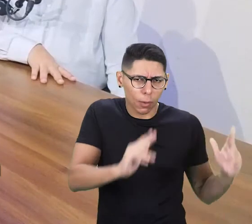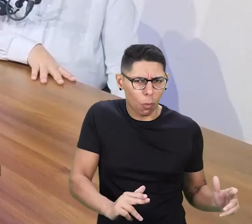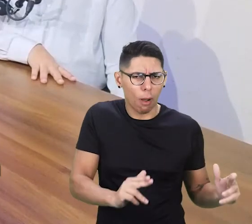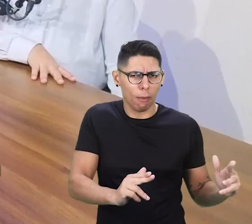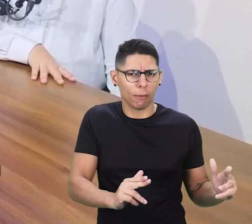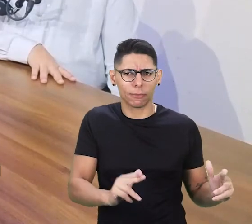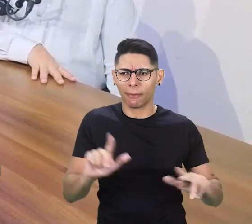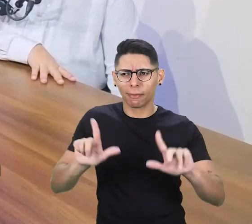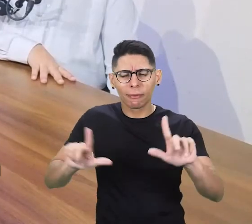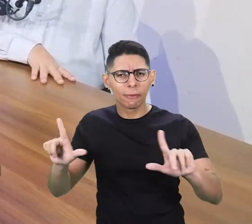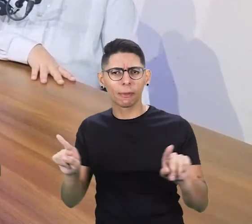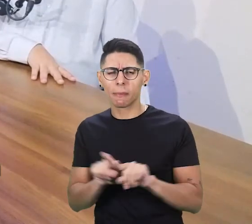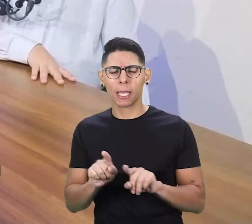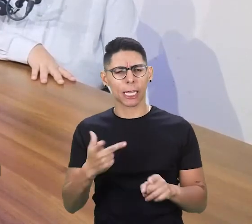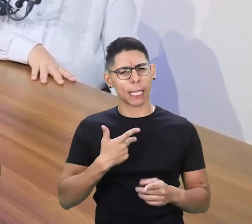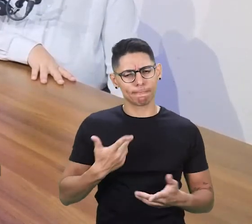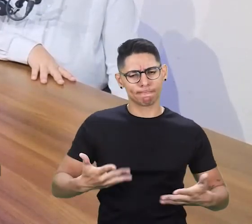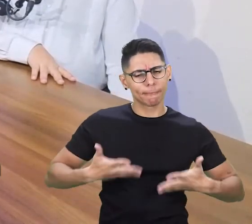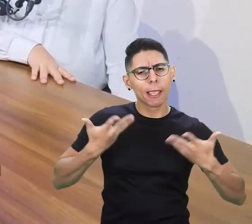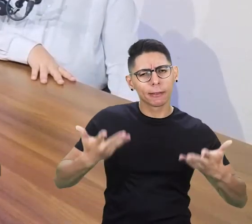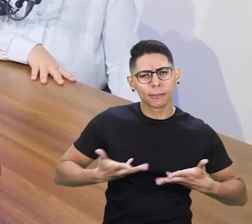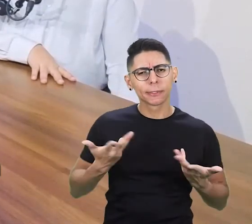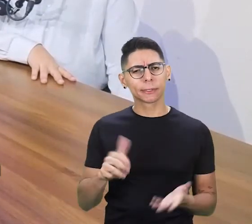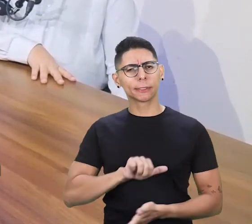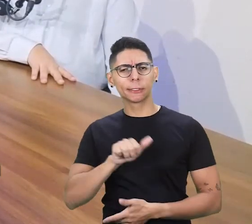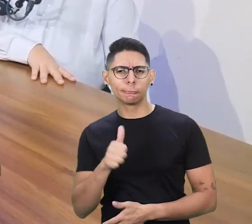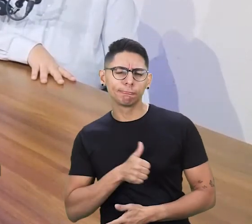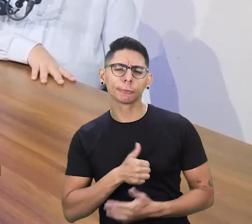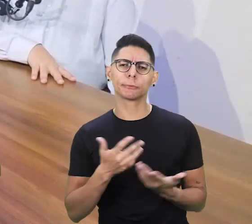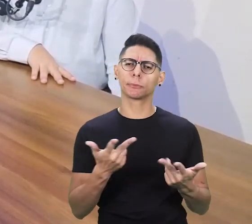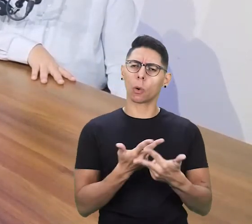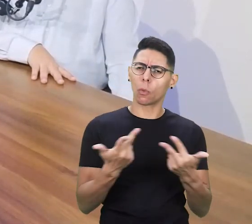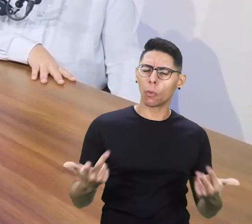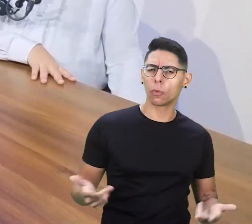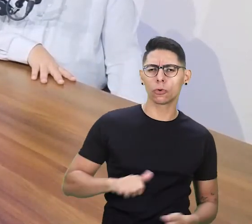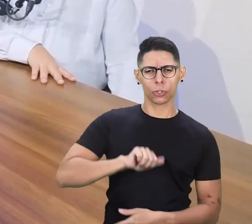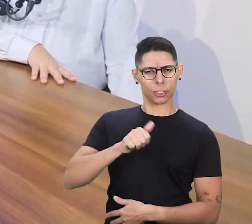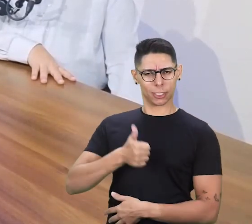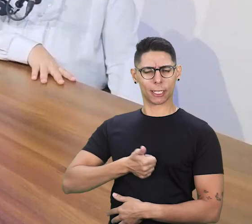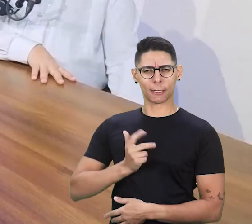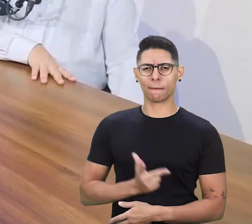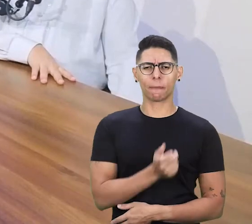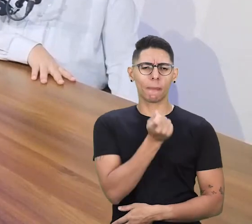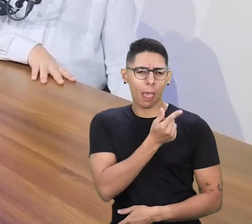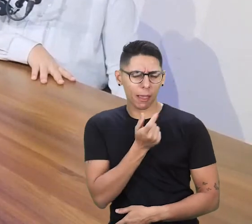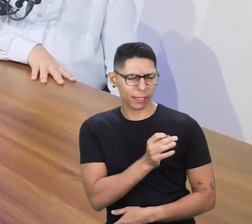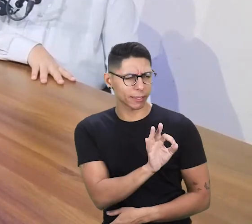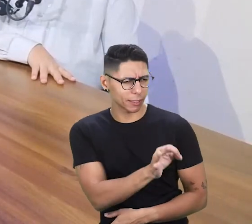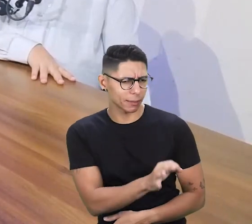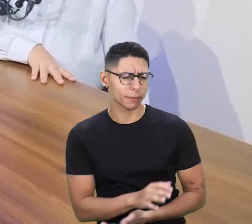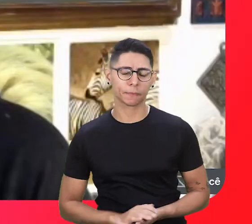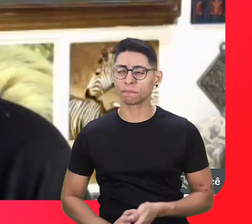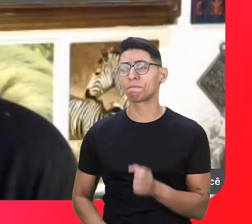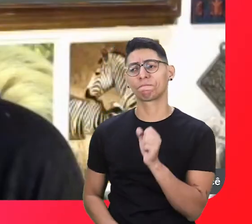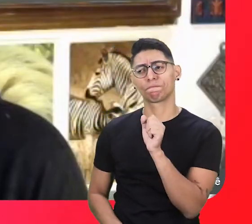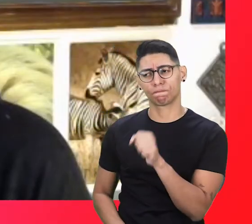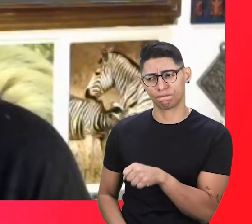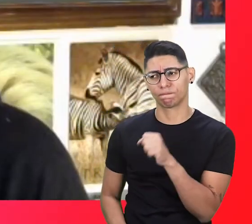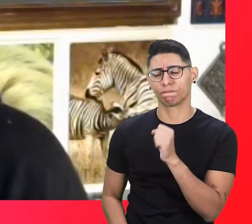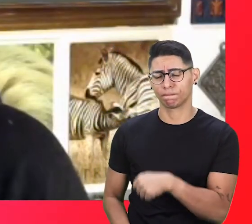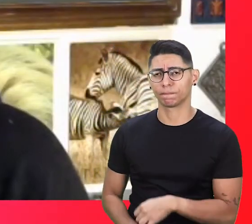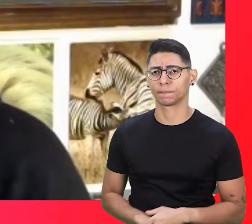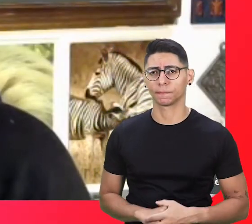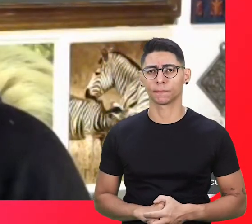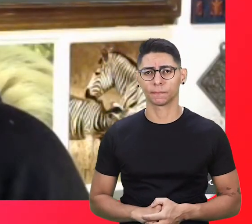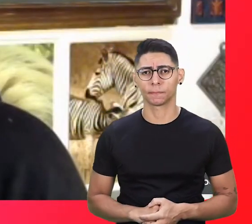Com aquela ela é. animação, entendeu? Aquela coisa assim pra cima, o alto astral, é assim o Sim, tempo todo. sim, sim, sim,